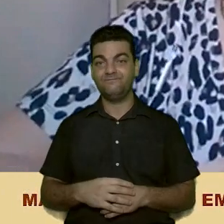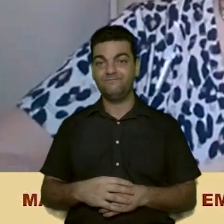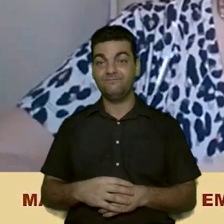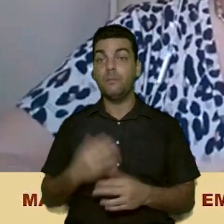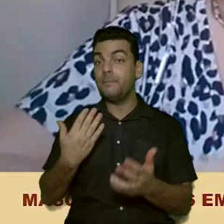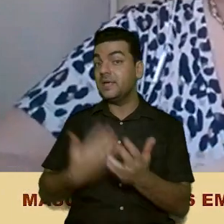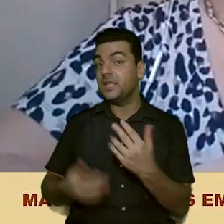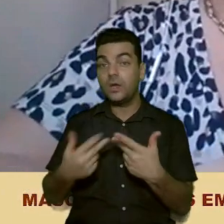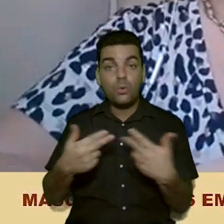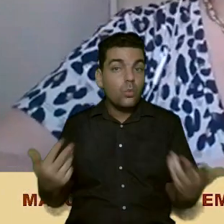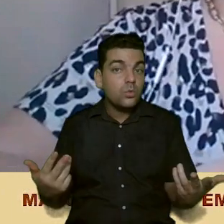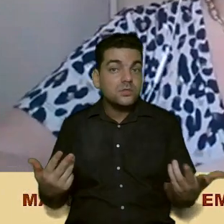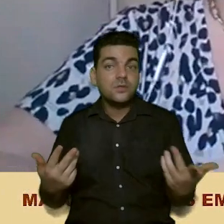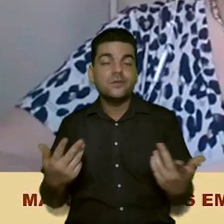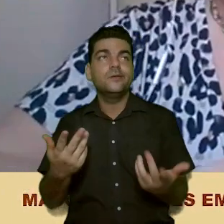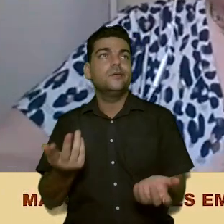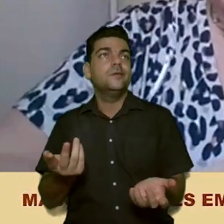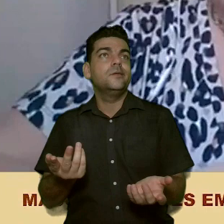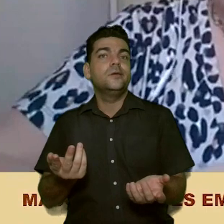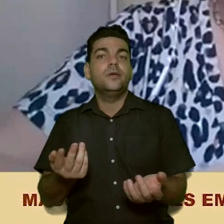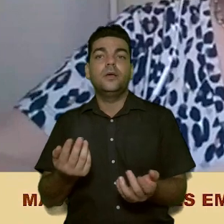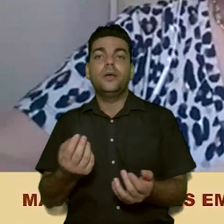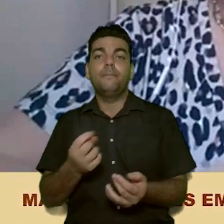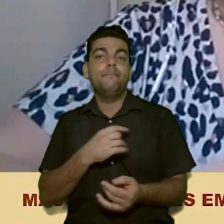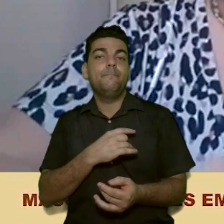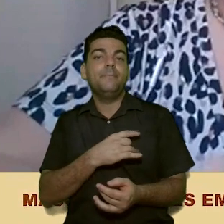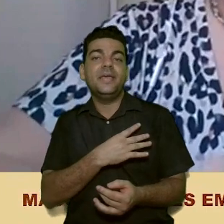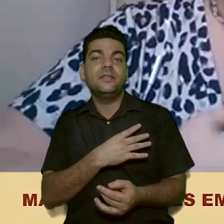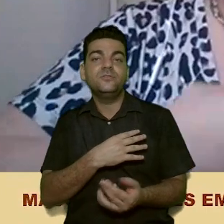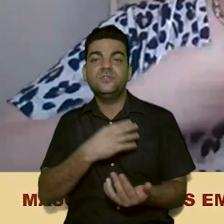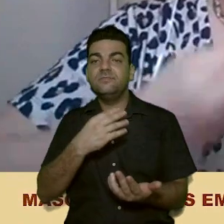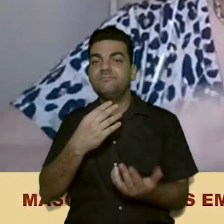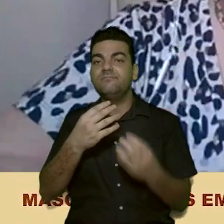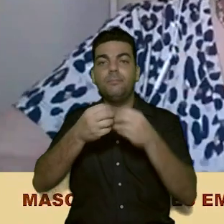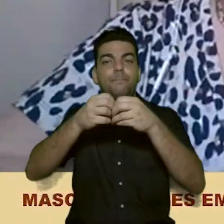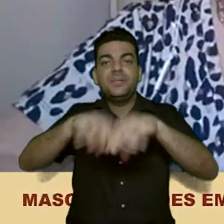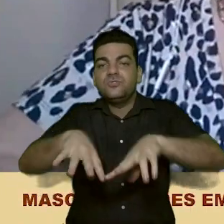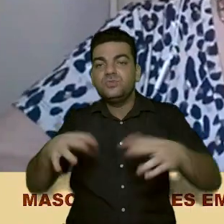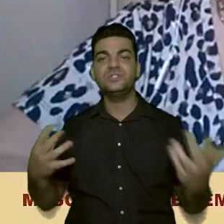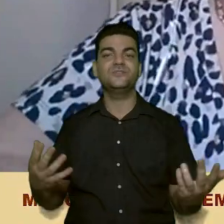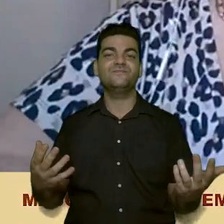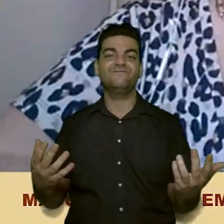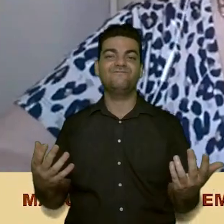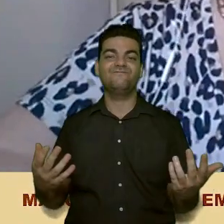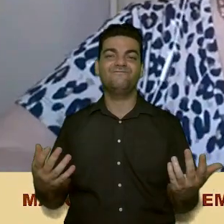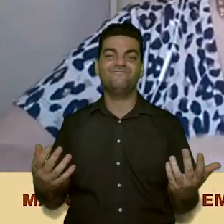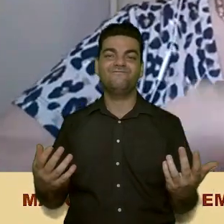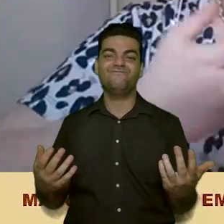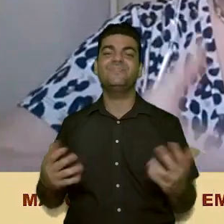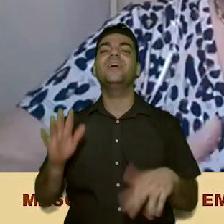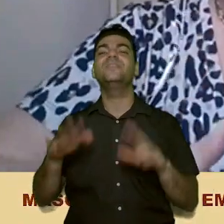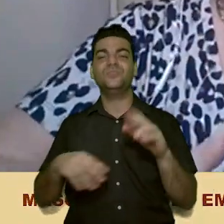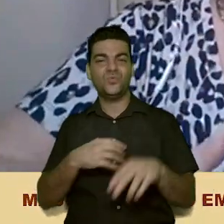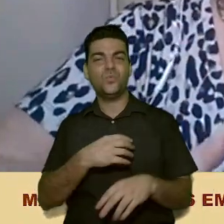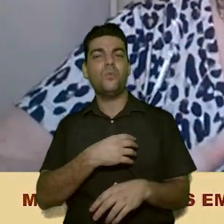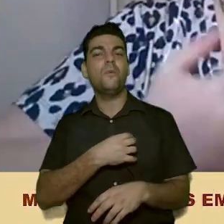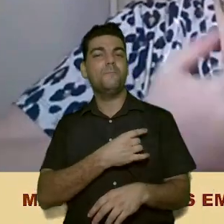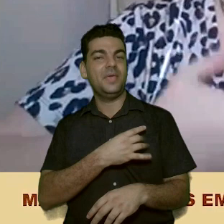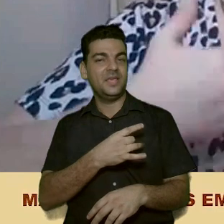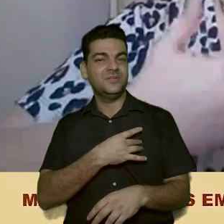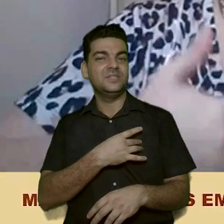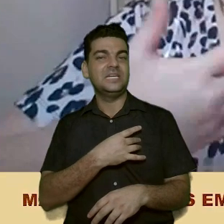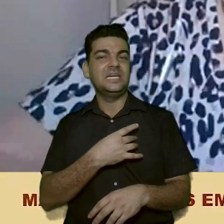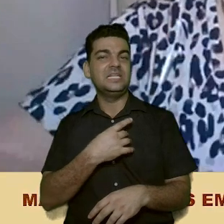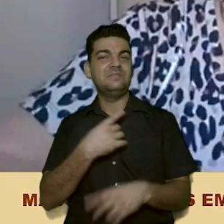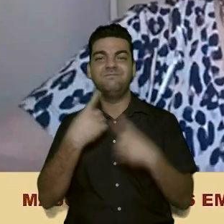alguma coisa, medo de ter algum fracasso. E aí o medo, ele leva ao ódio. O